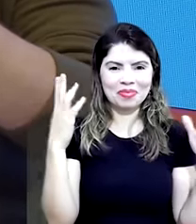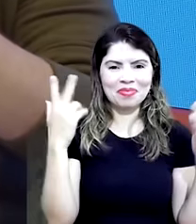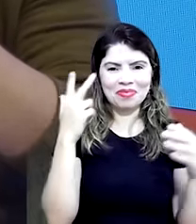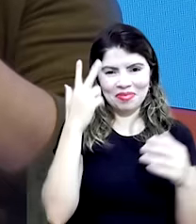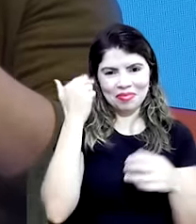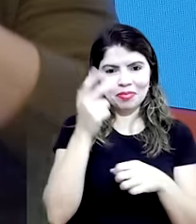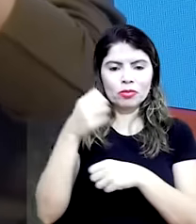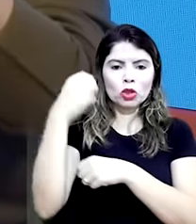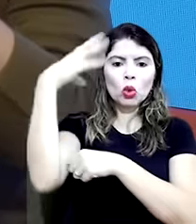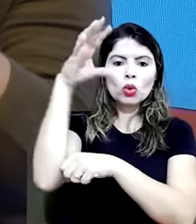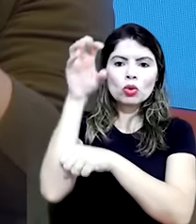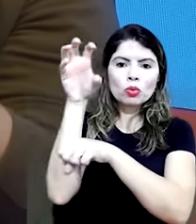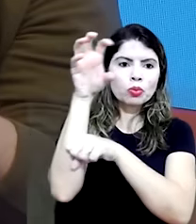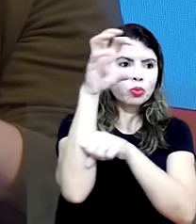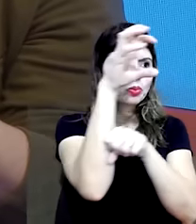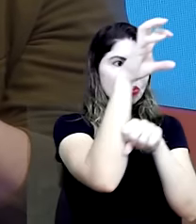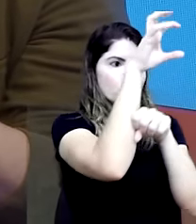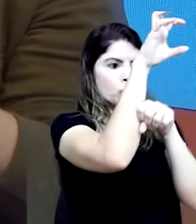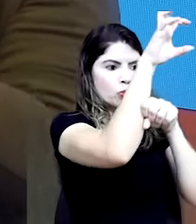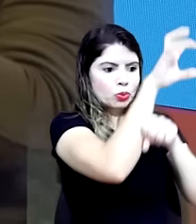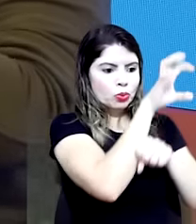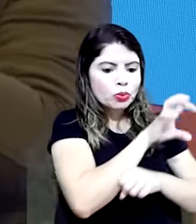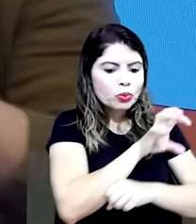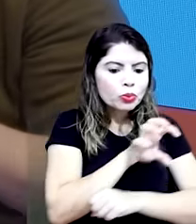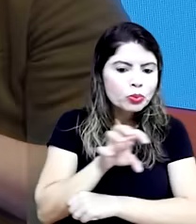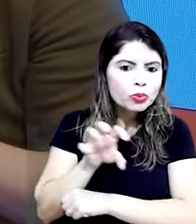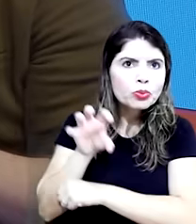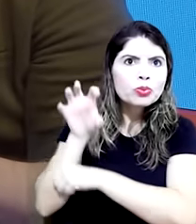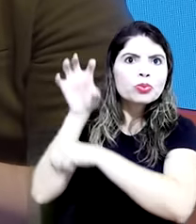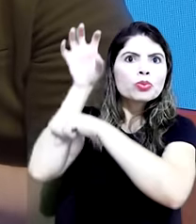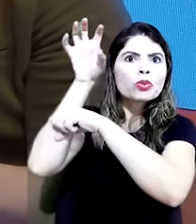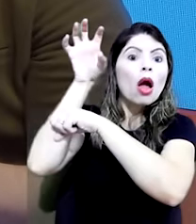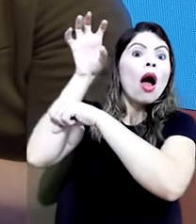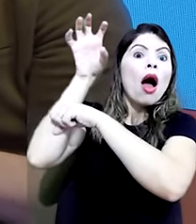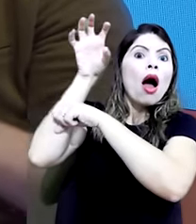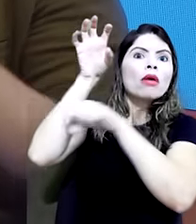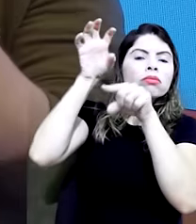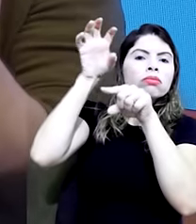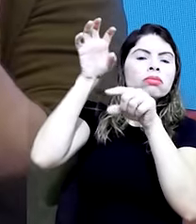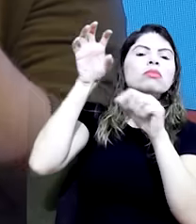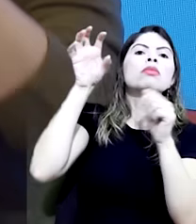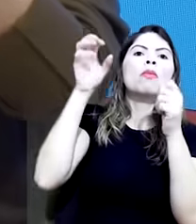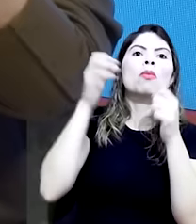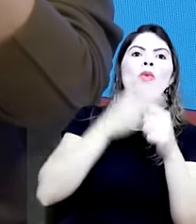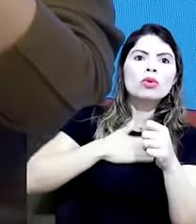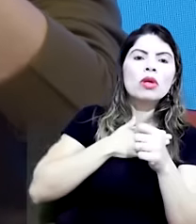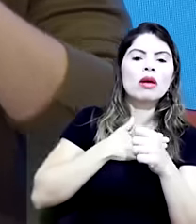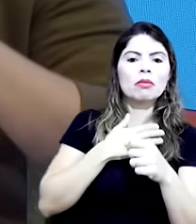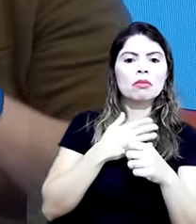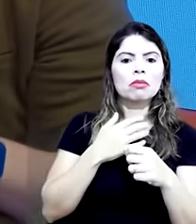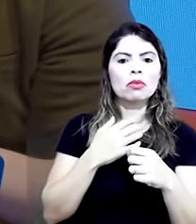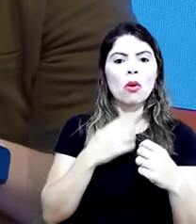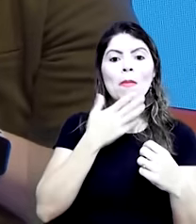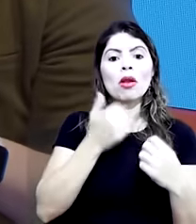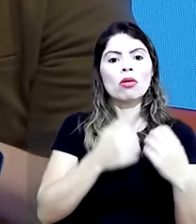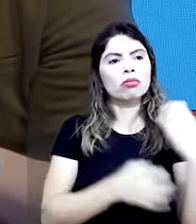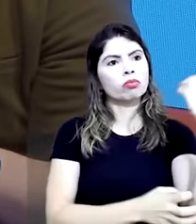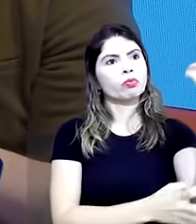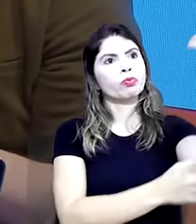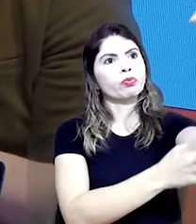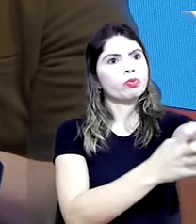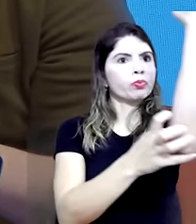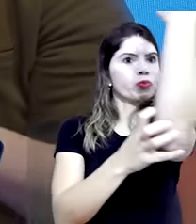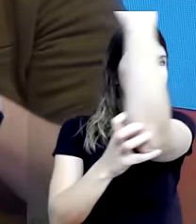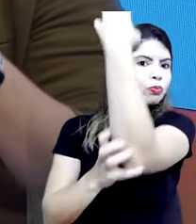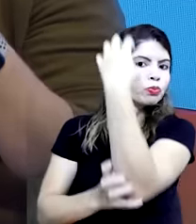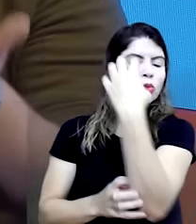redor do teu objeto isso vai ajudar você a entender Olha isso aqui eu gostei usa uma usa duas usa três e assim por diante essa